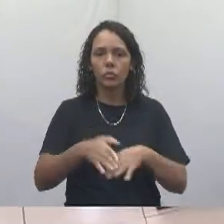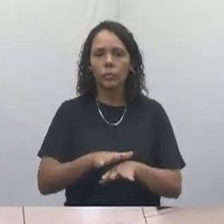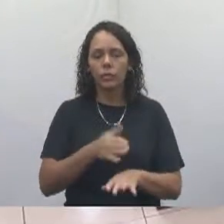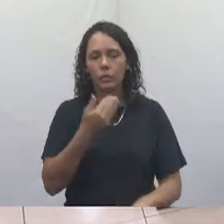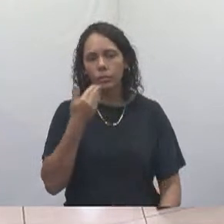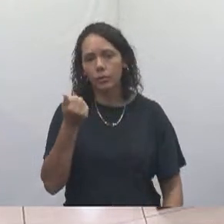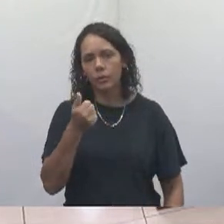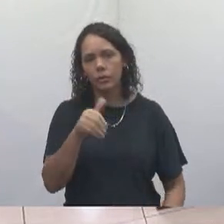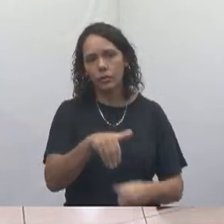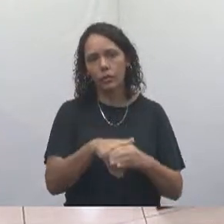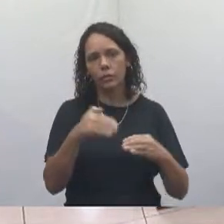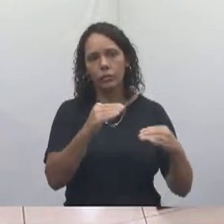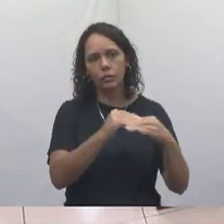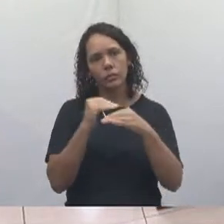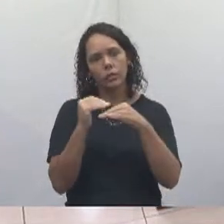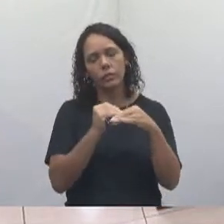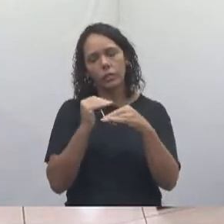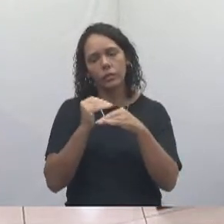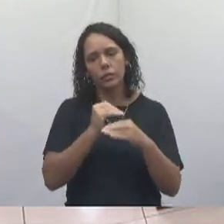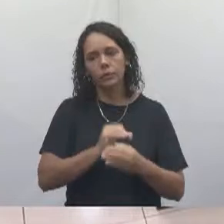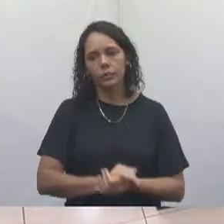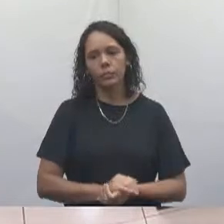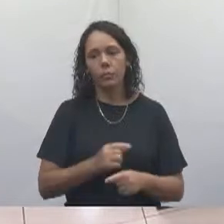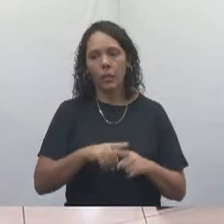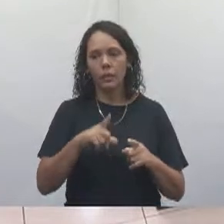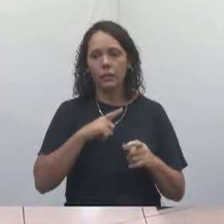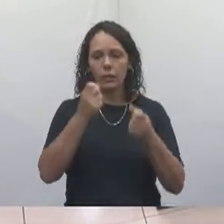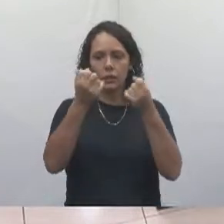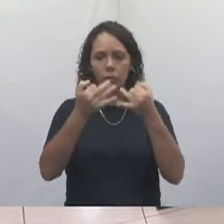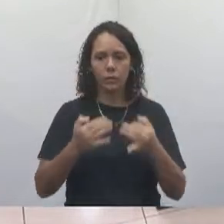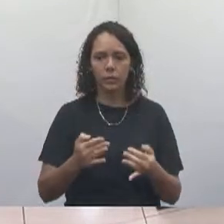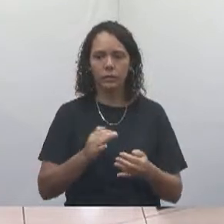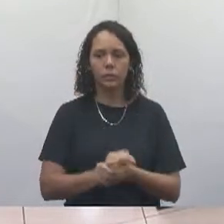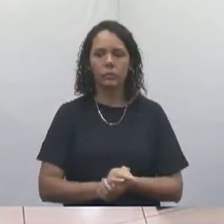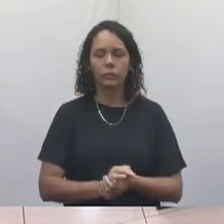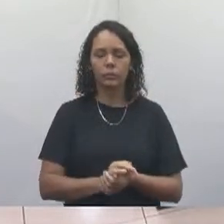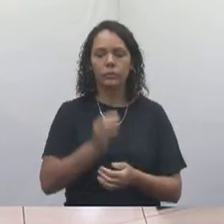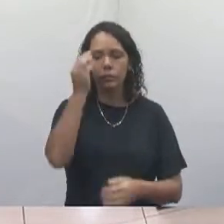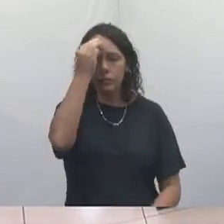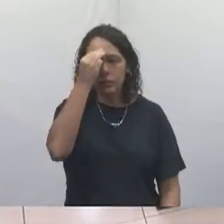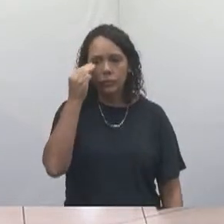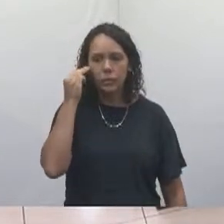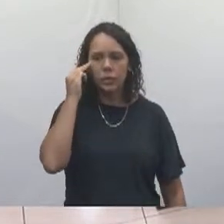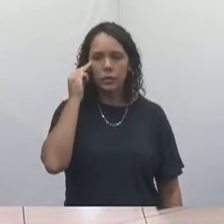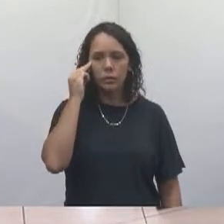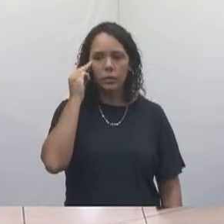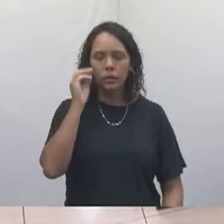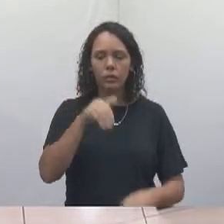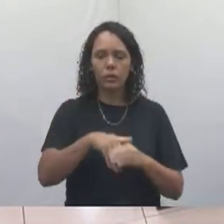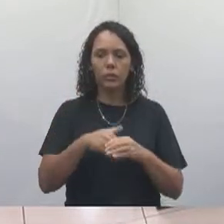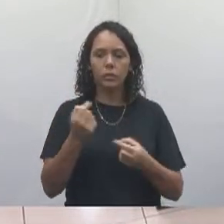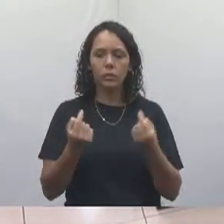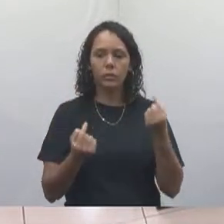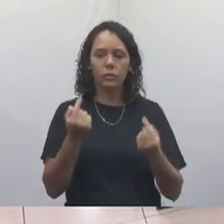Favorável, com ressalvas. Como vota a vereadora Maria Amélia?